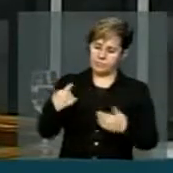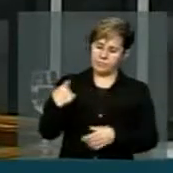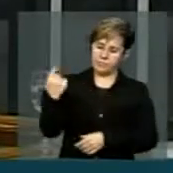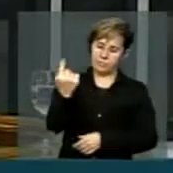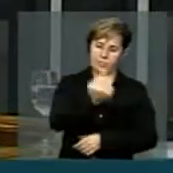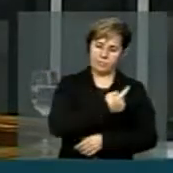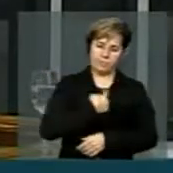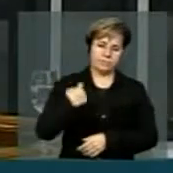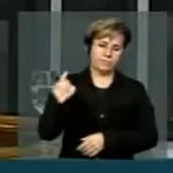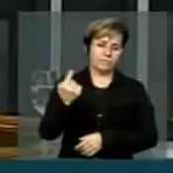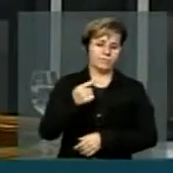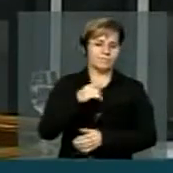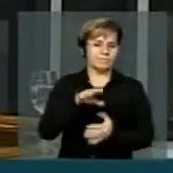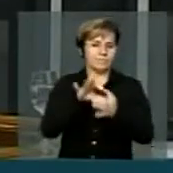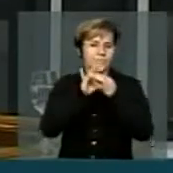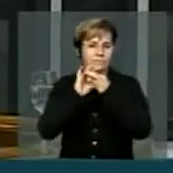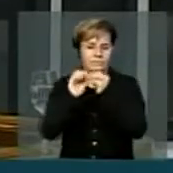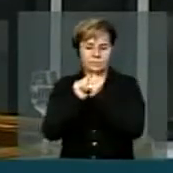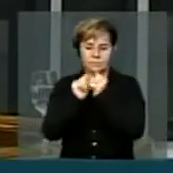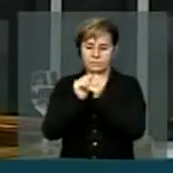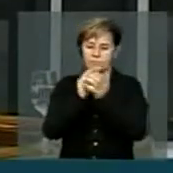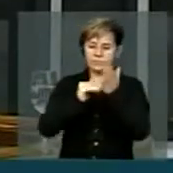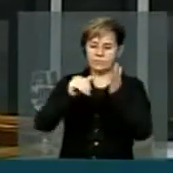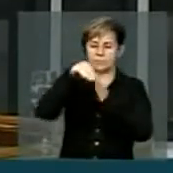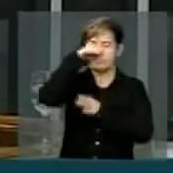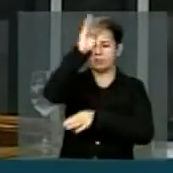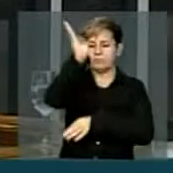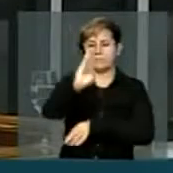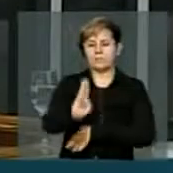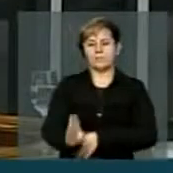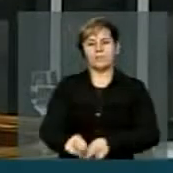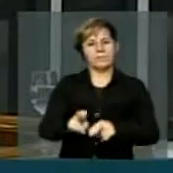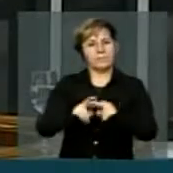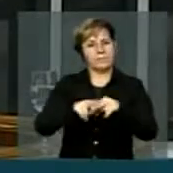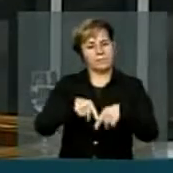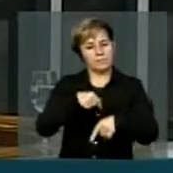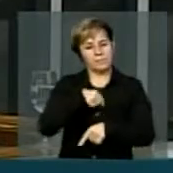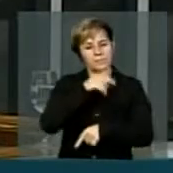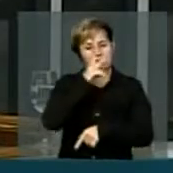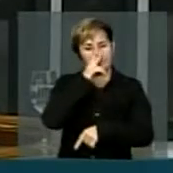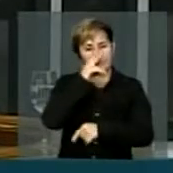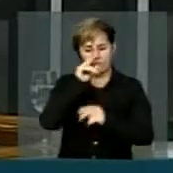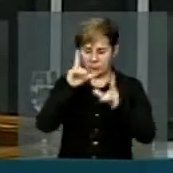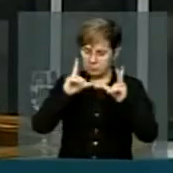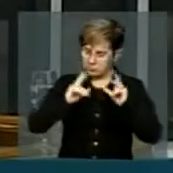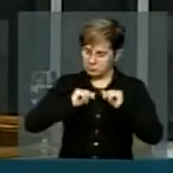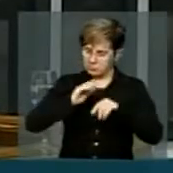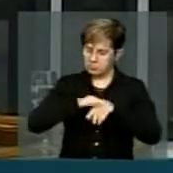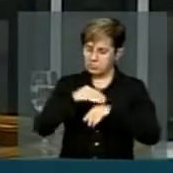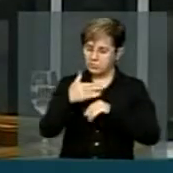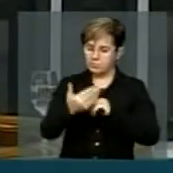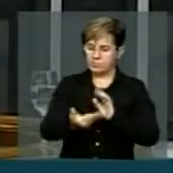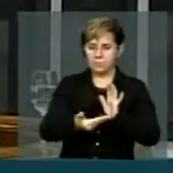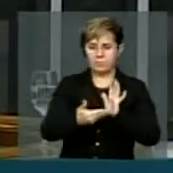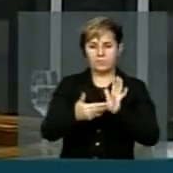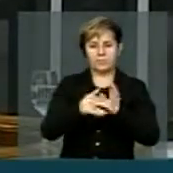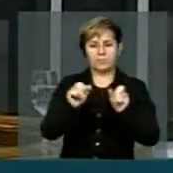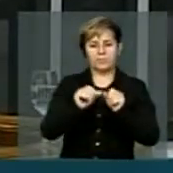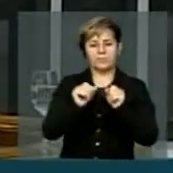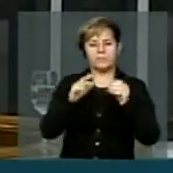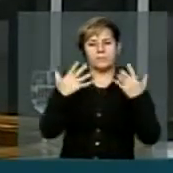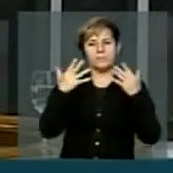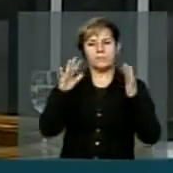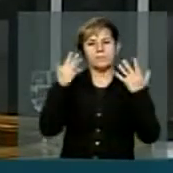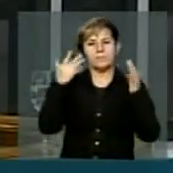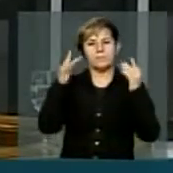nordestinos, contagiou o Brasil todo. Por isso que acho que é meritório esse parlamento fazer essa